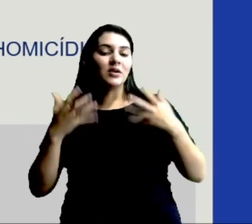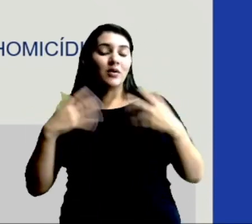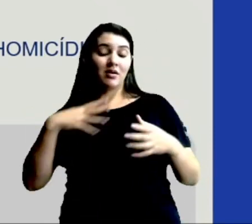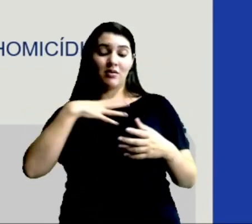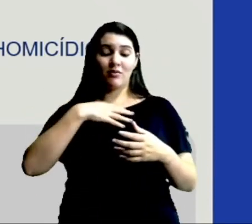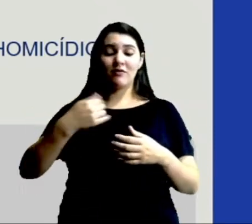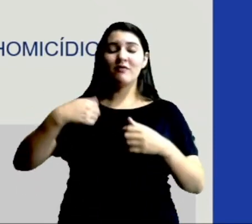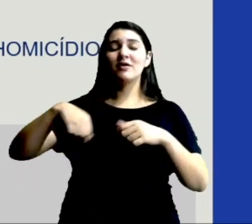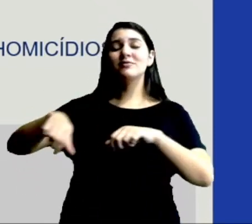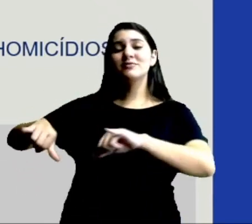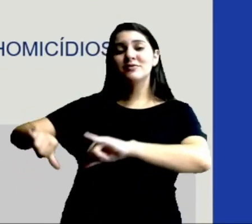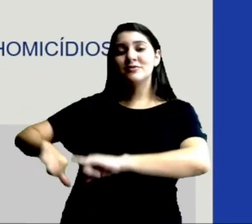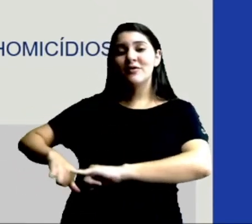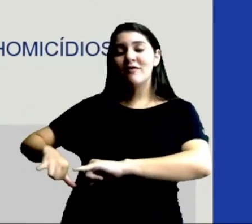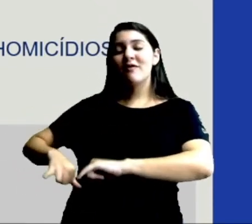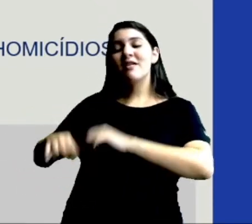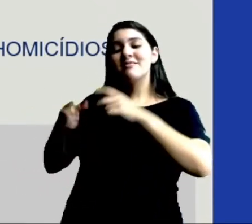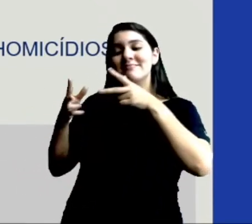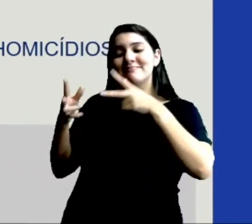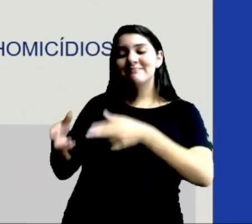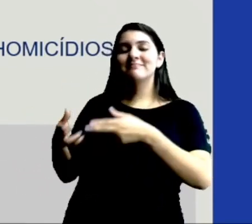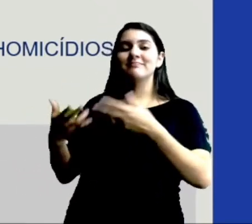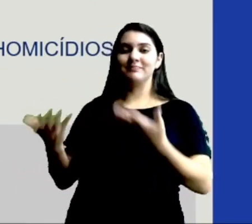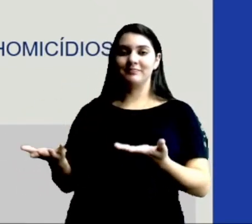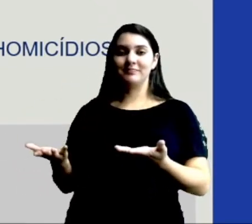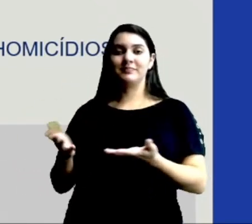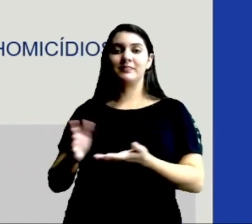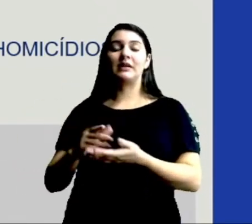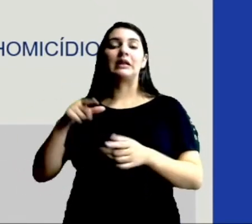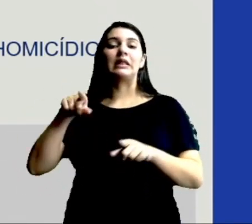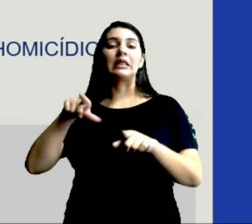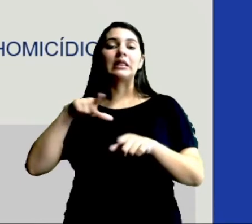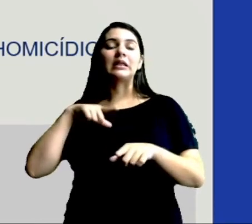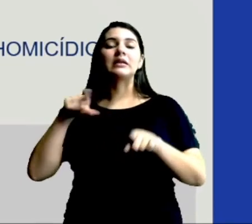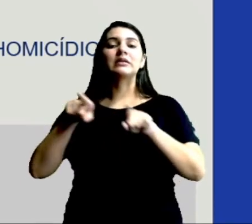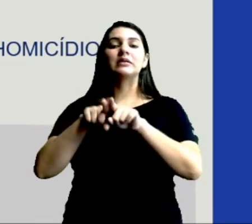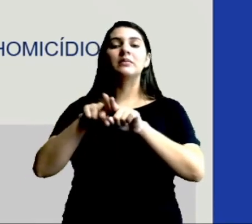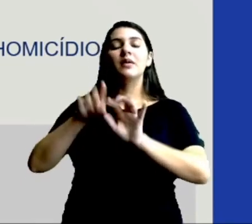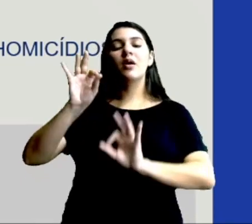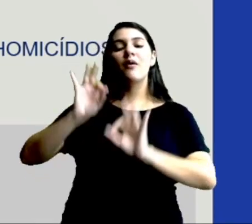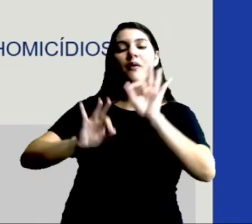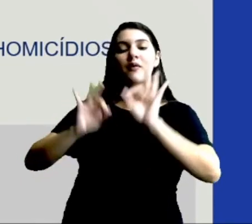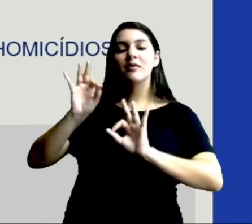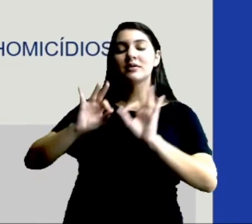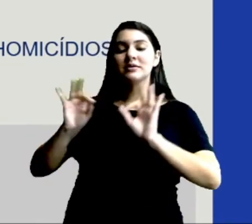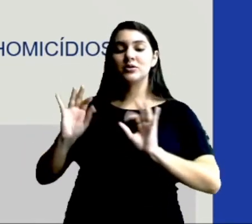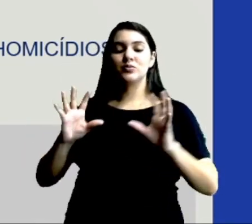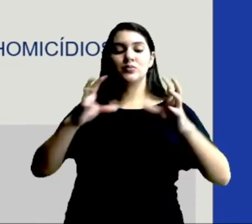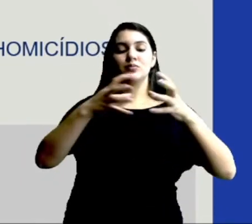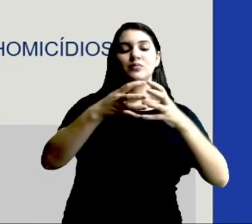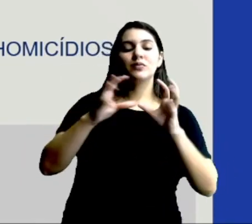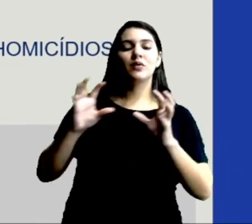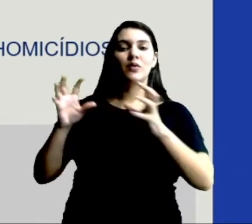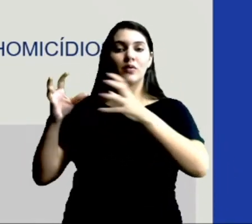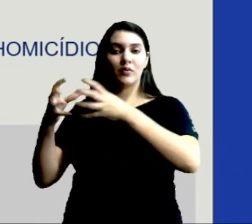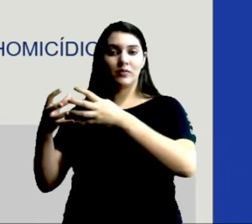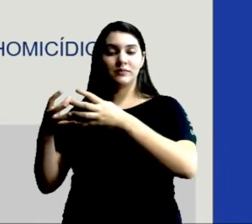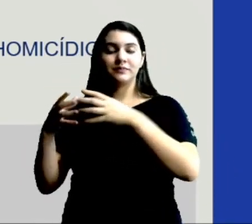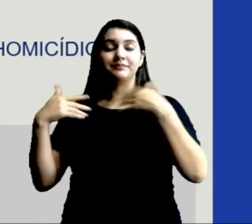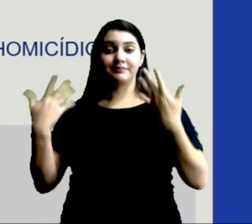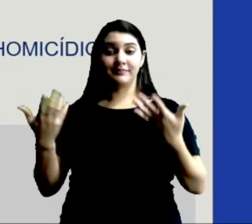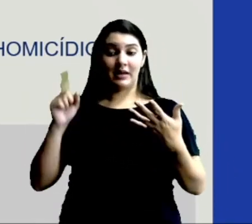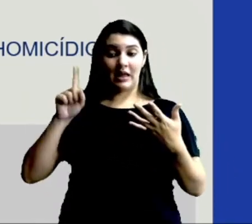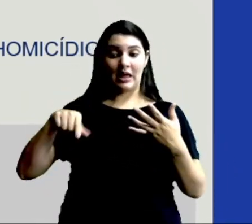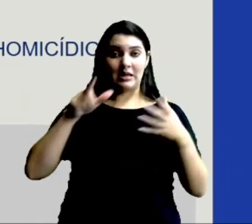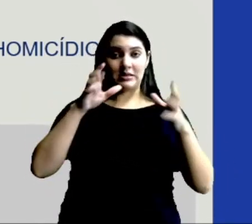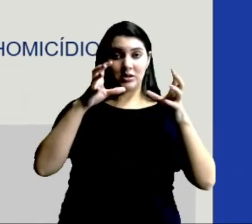filhos sofressem o que eles estavam sofrendo. Tinha também organizações de comunidades. Comunidades essas